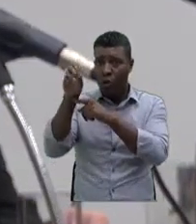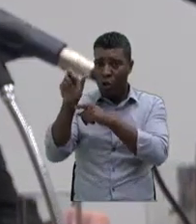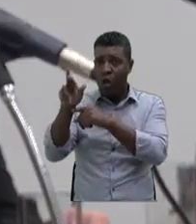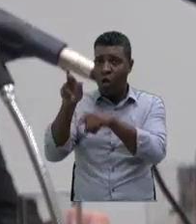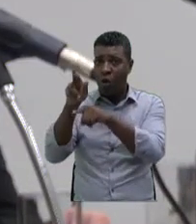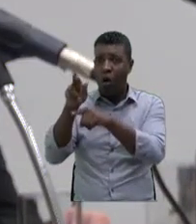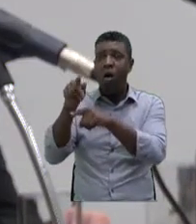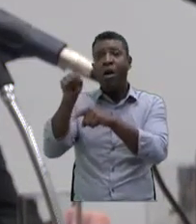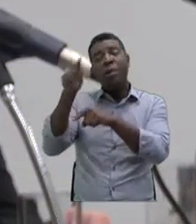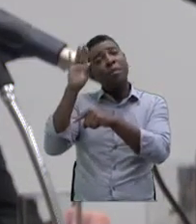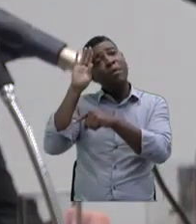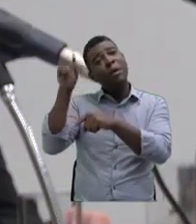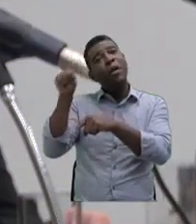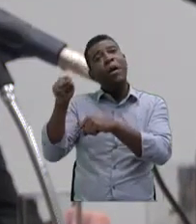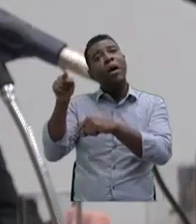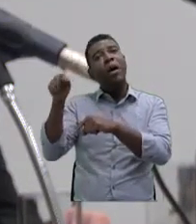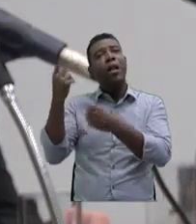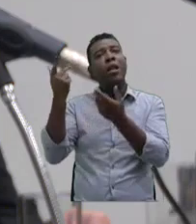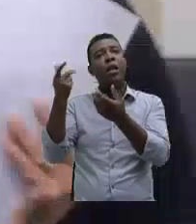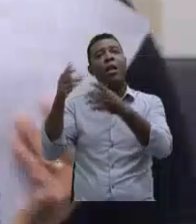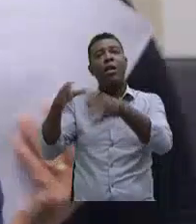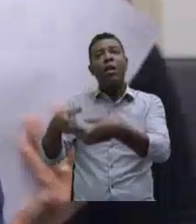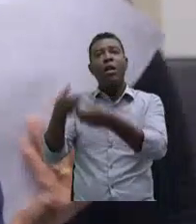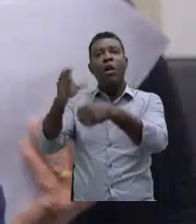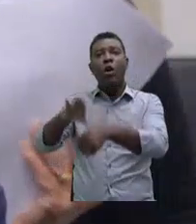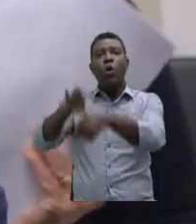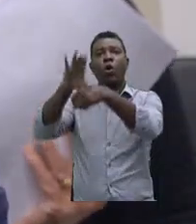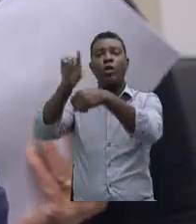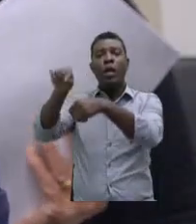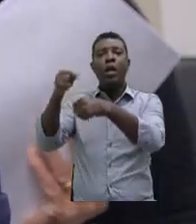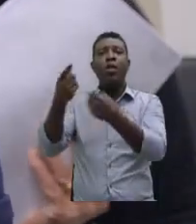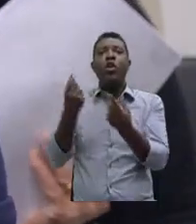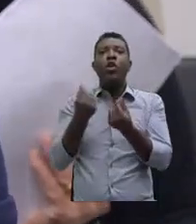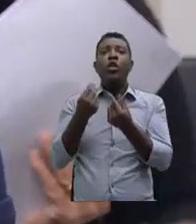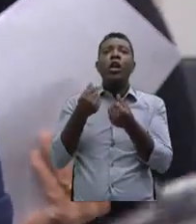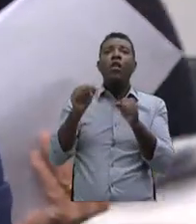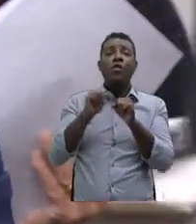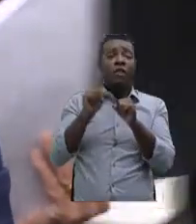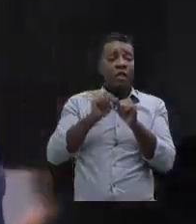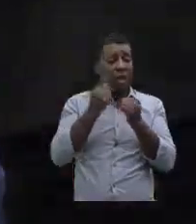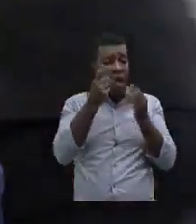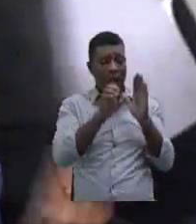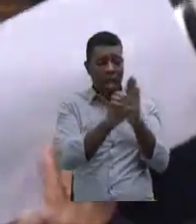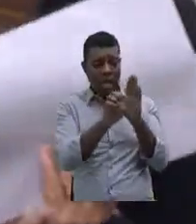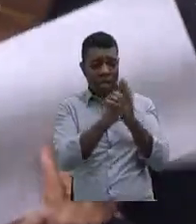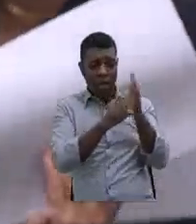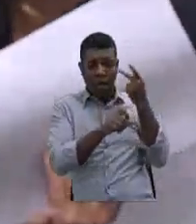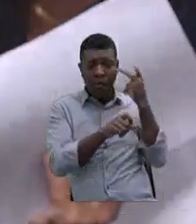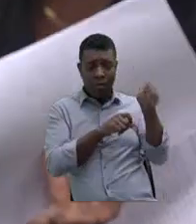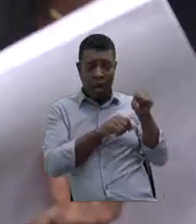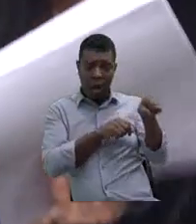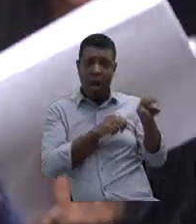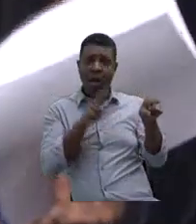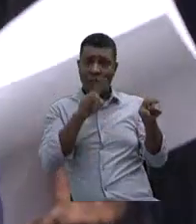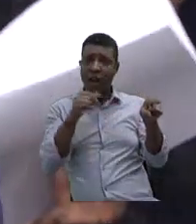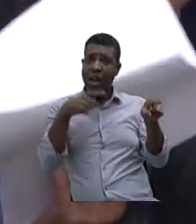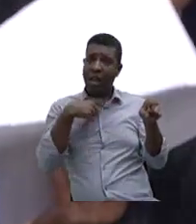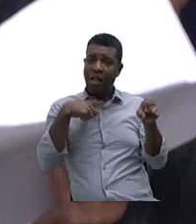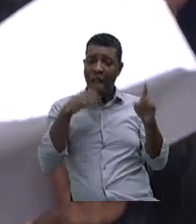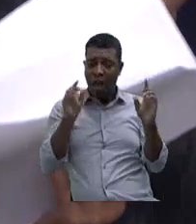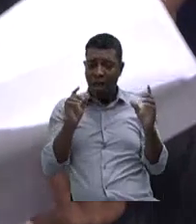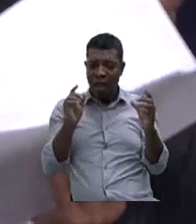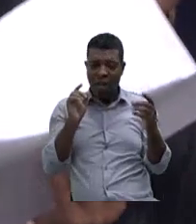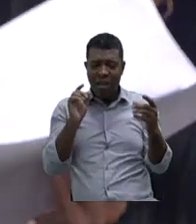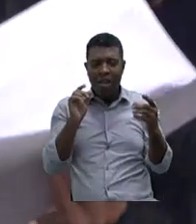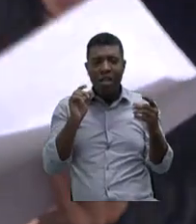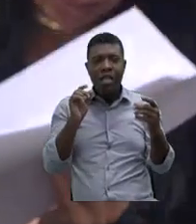de Políticas Culturais, ele que vai definir os recursos da Lei Paulo Gustavo, que a gente faça edital para o Vale do Jequitinhonha, e eu acredito que teremos um recorte para que eles